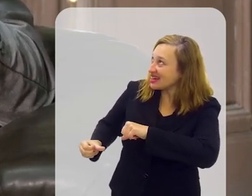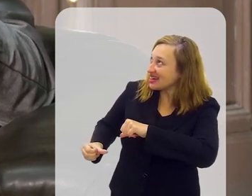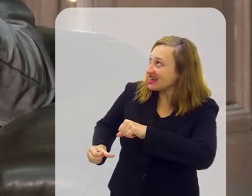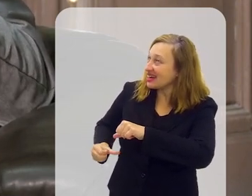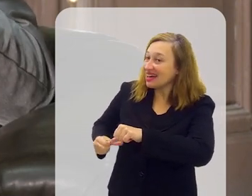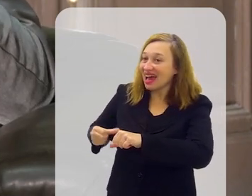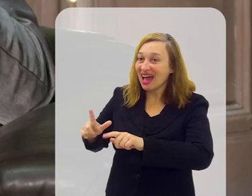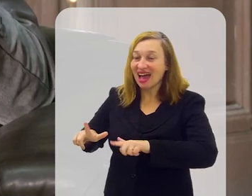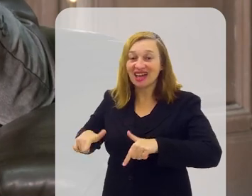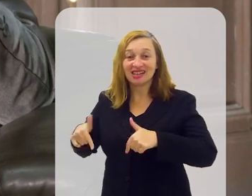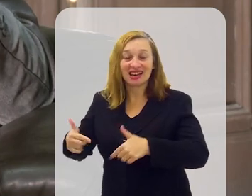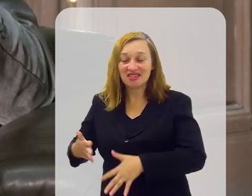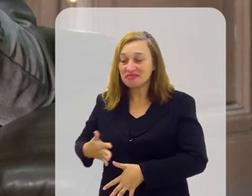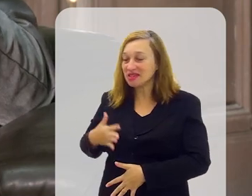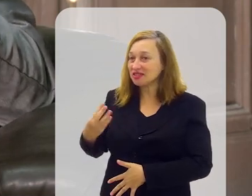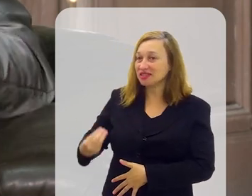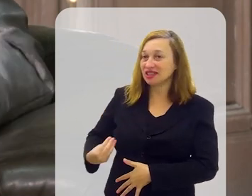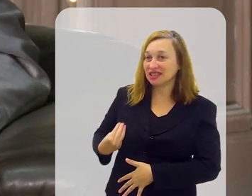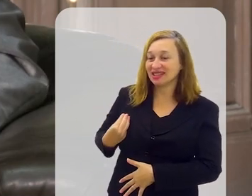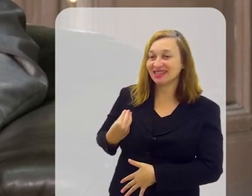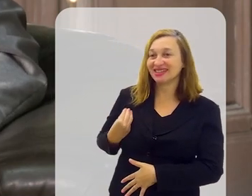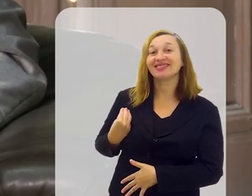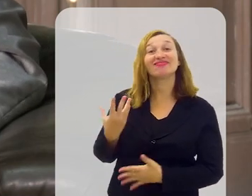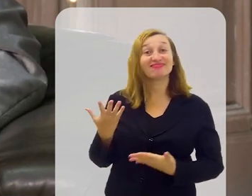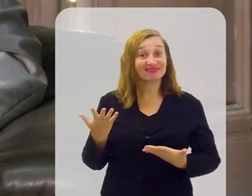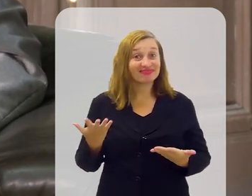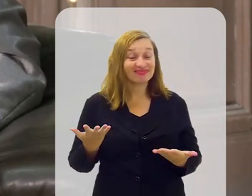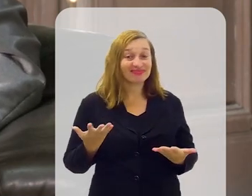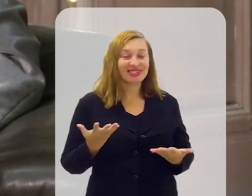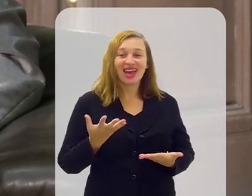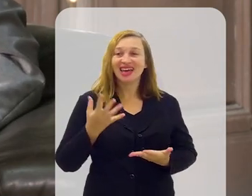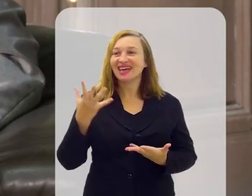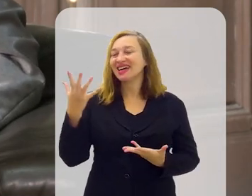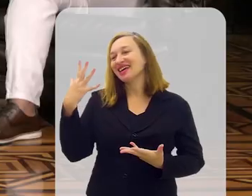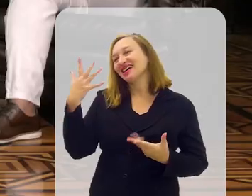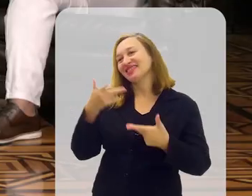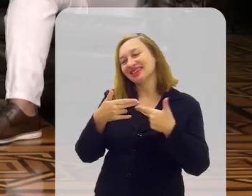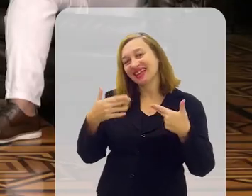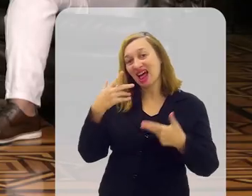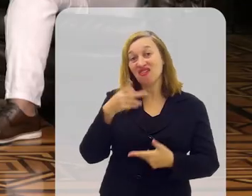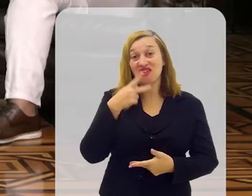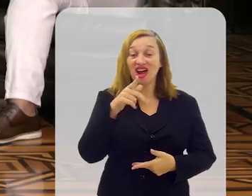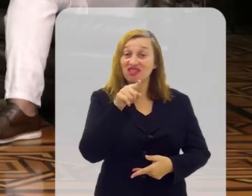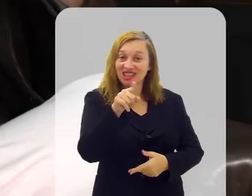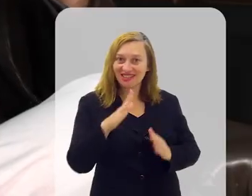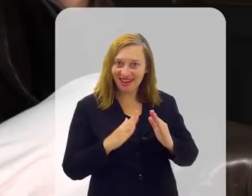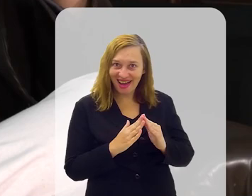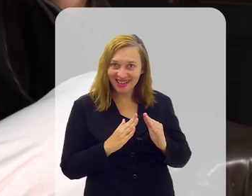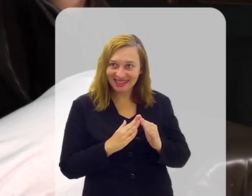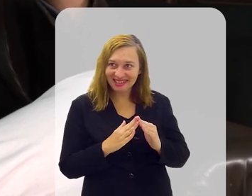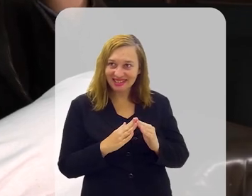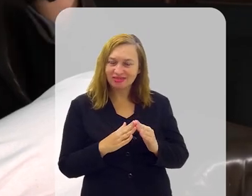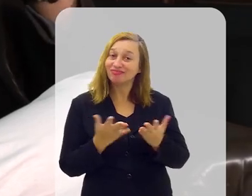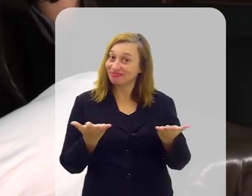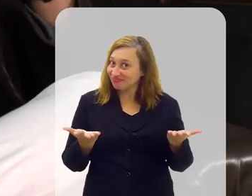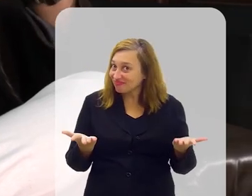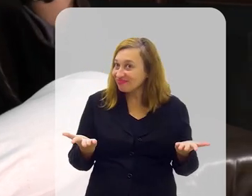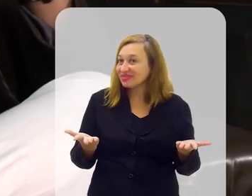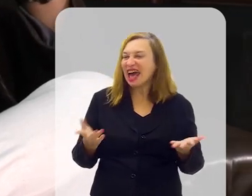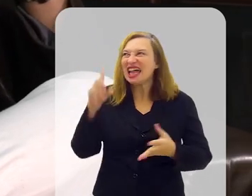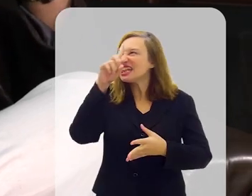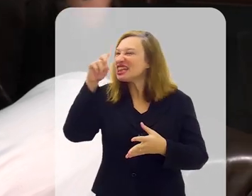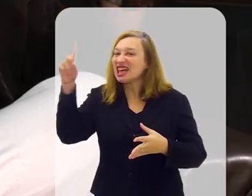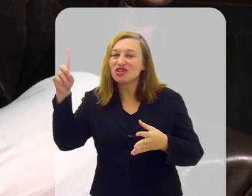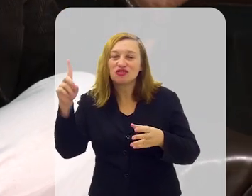sempre reinará. Foi muito bacana. Eita, coisa linda. Deixa eu falar aqui com você em casa. É desse